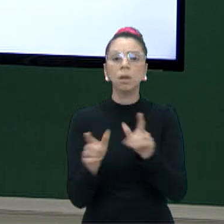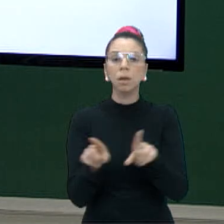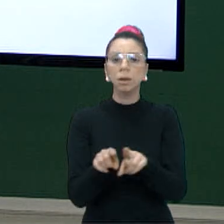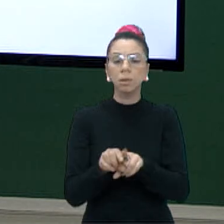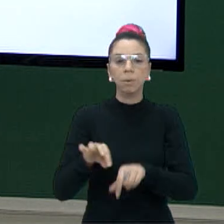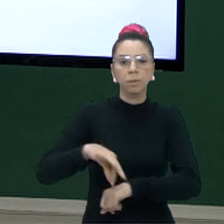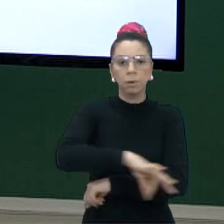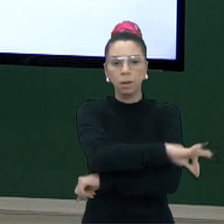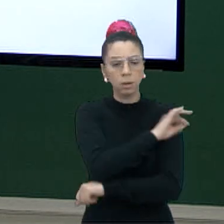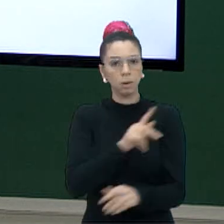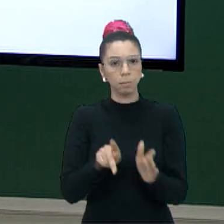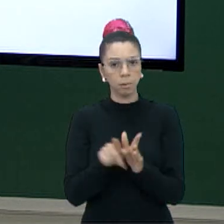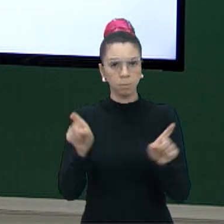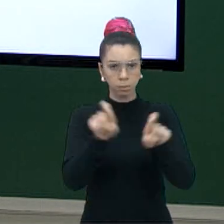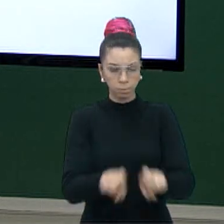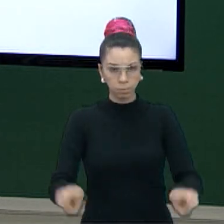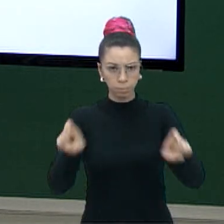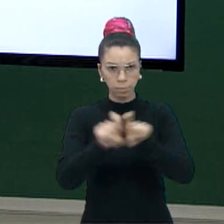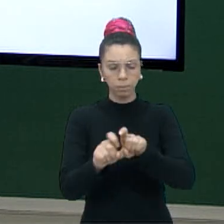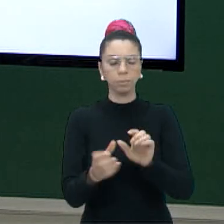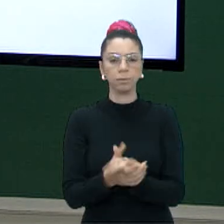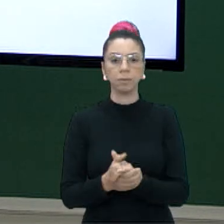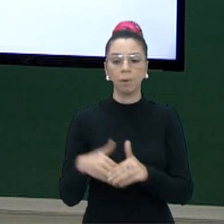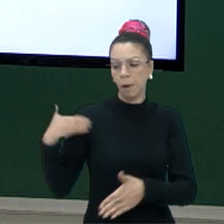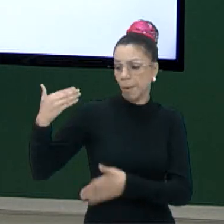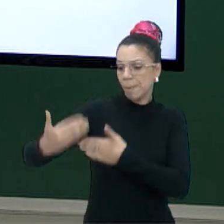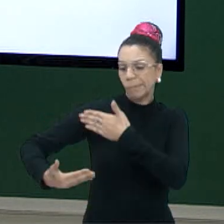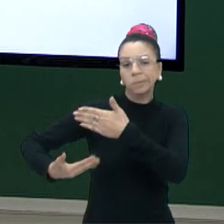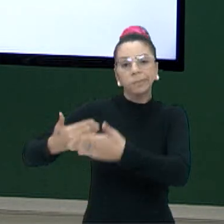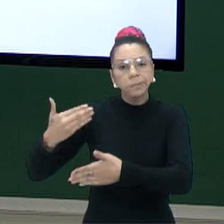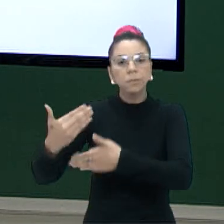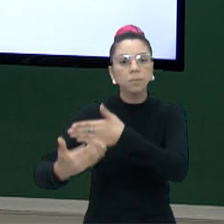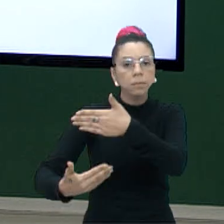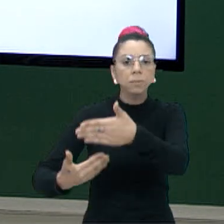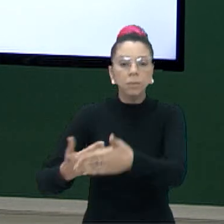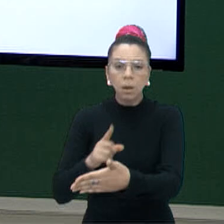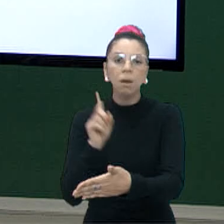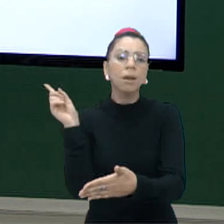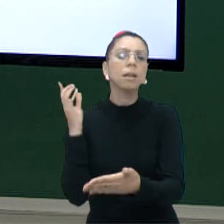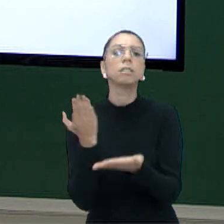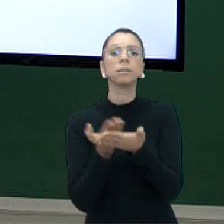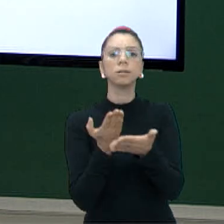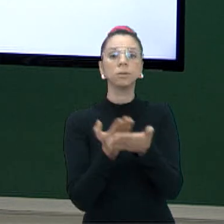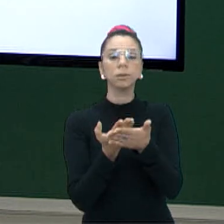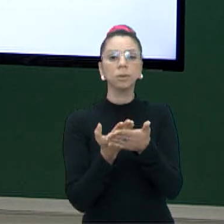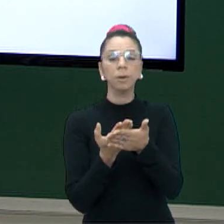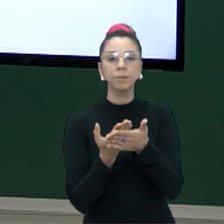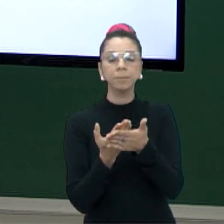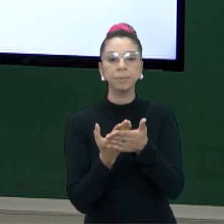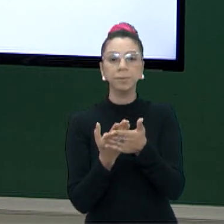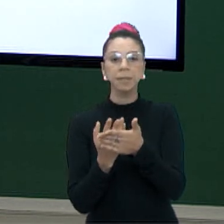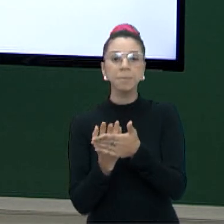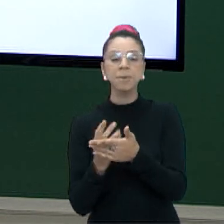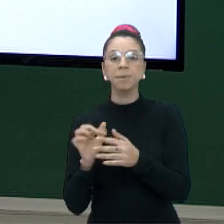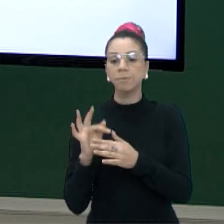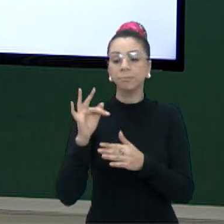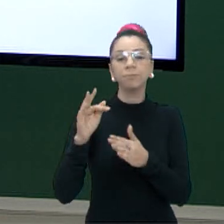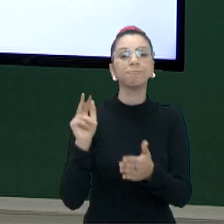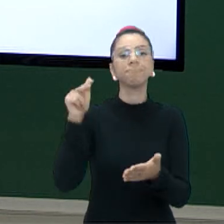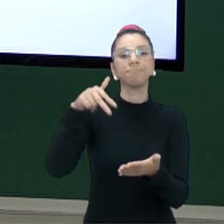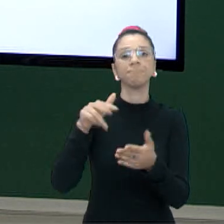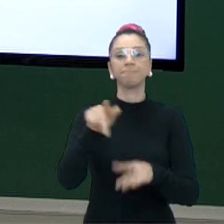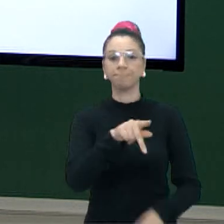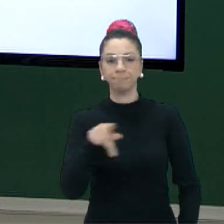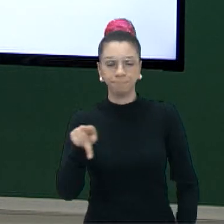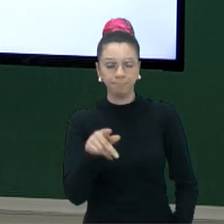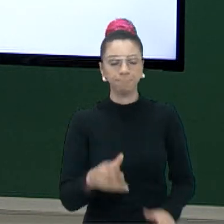norte-americana, é onde o Chomsky desenvolveu boa parte da sua carreira e acabou tornando-se professor emérito.